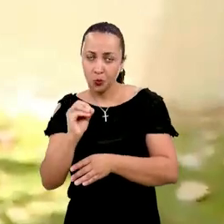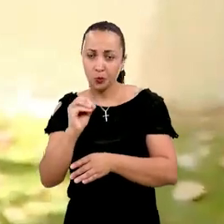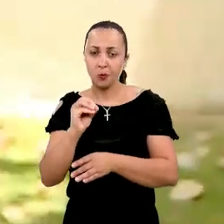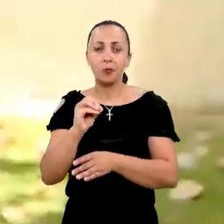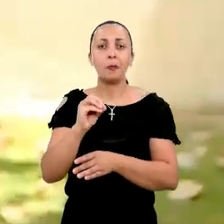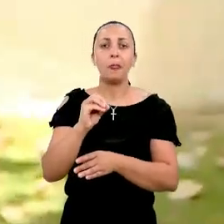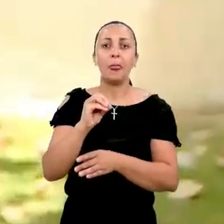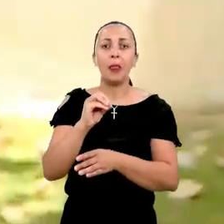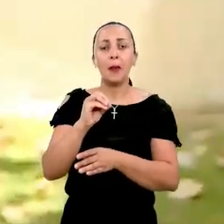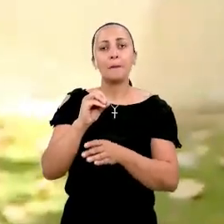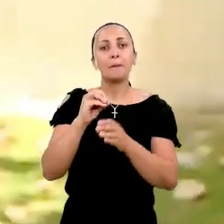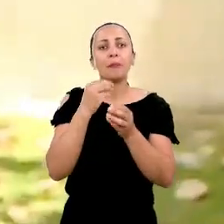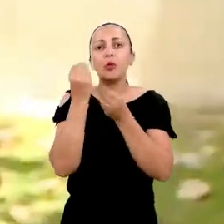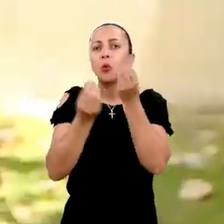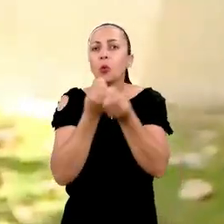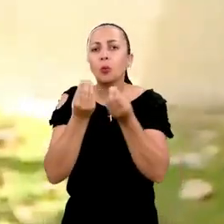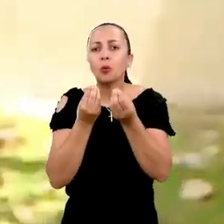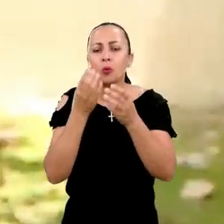se